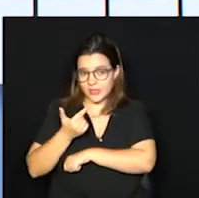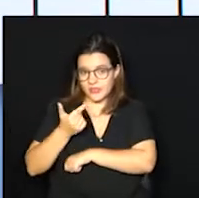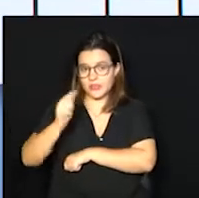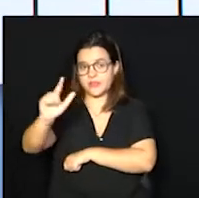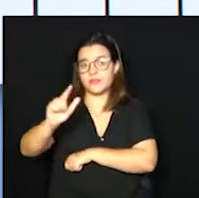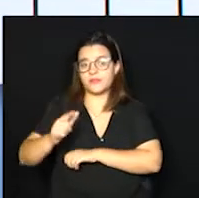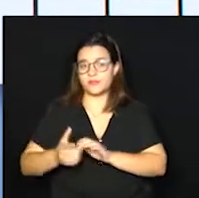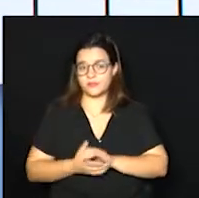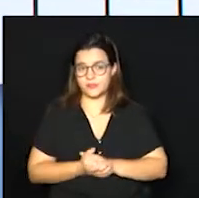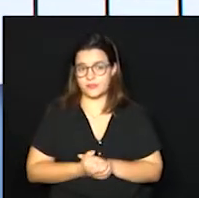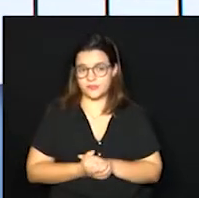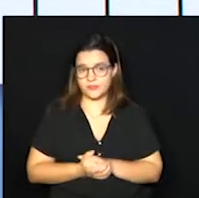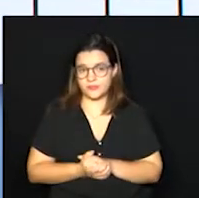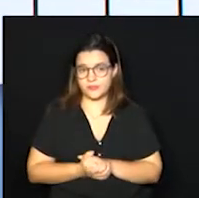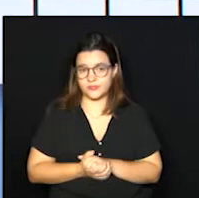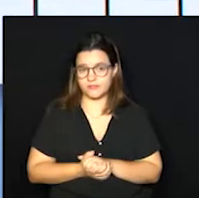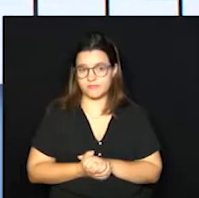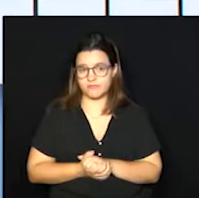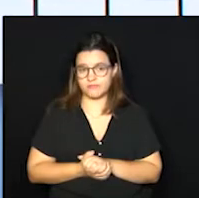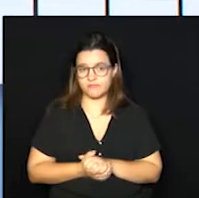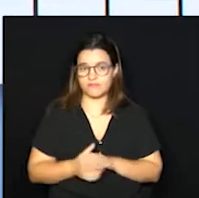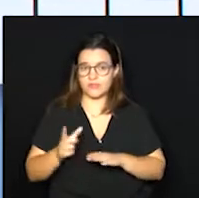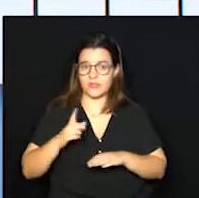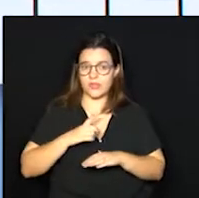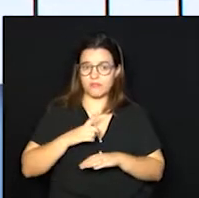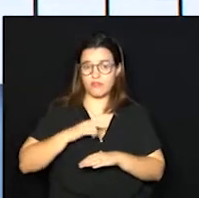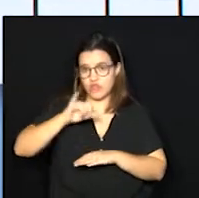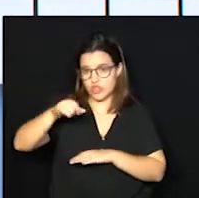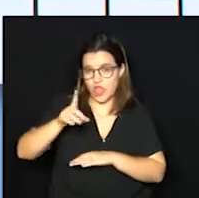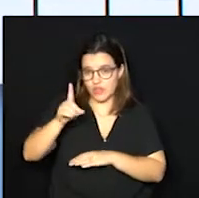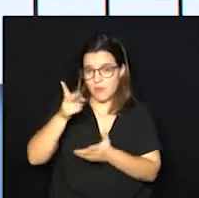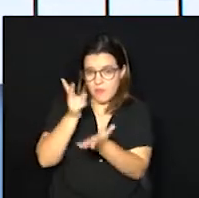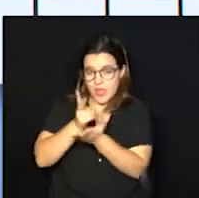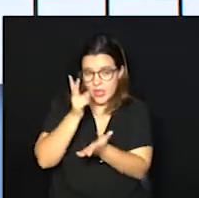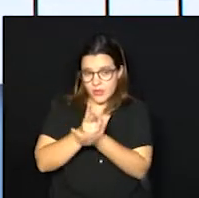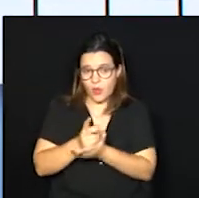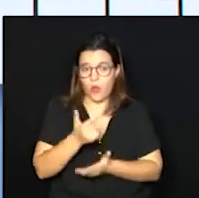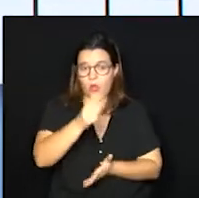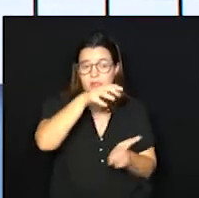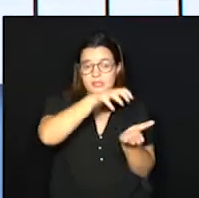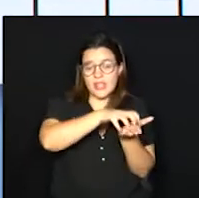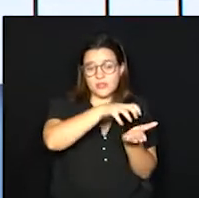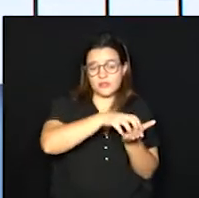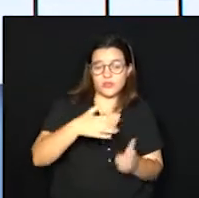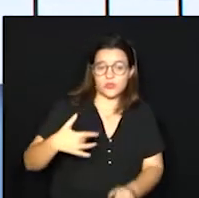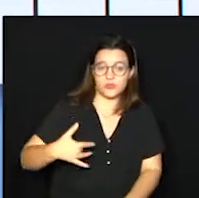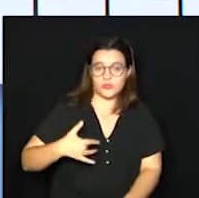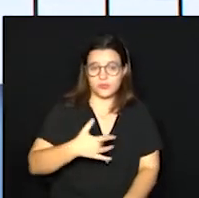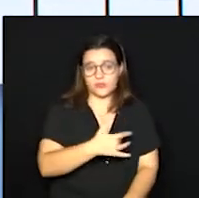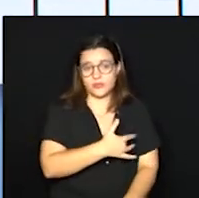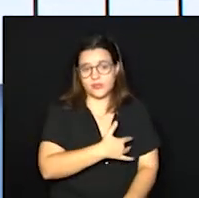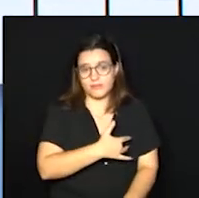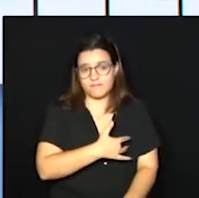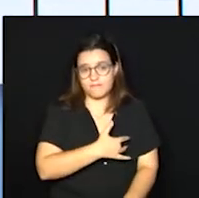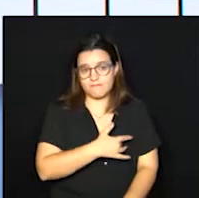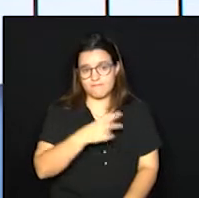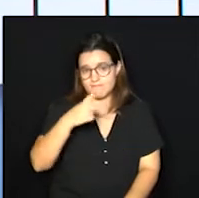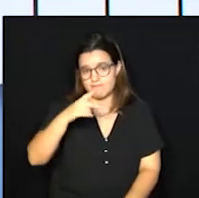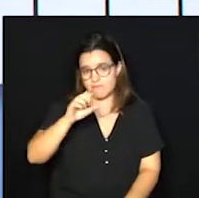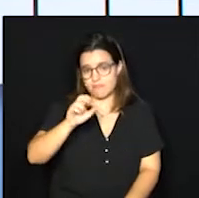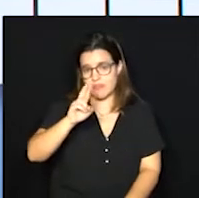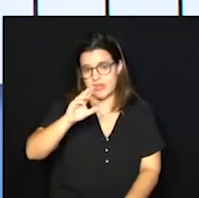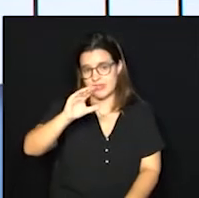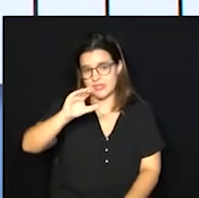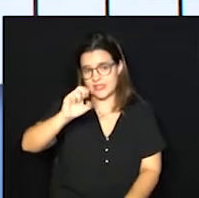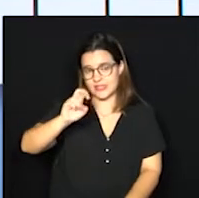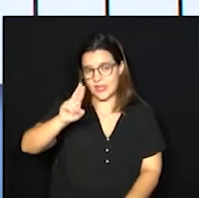Aranha, 351, no Jardim Ipauçurama, ou também no Centro de Saúde Perseu Leite de Barros, na Rua